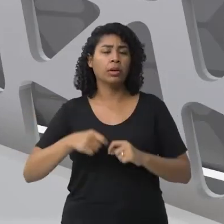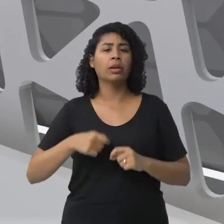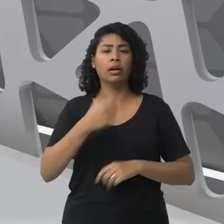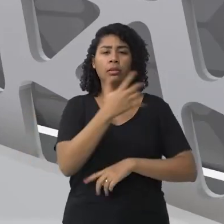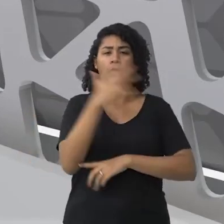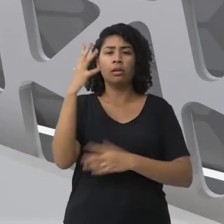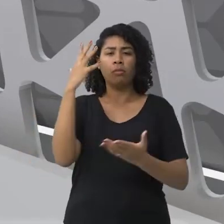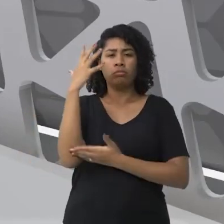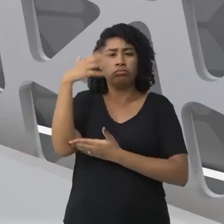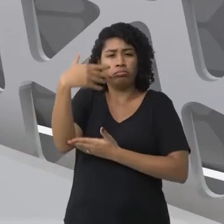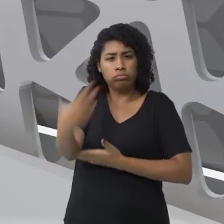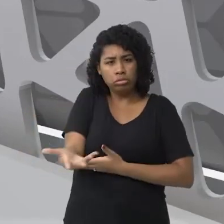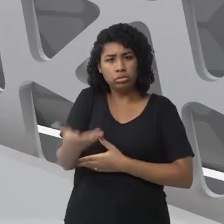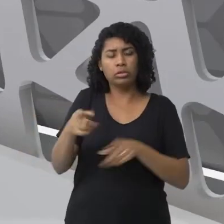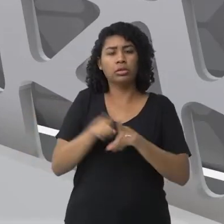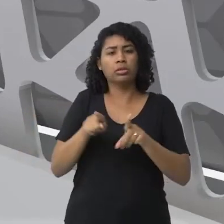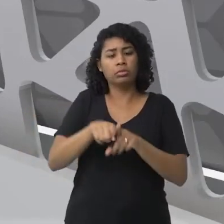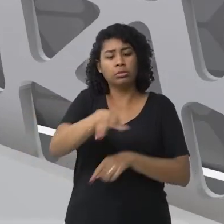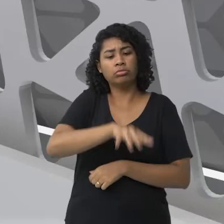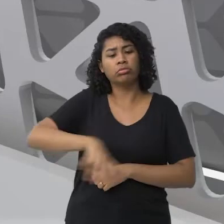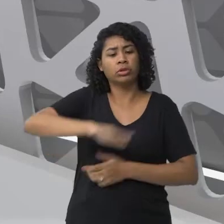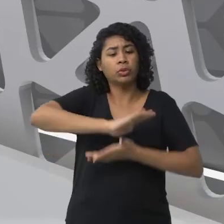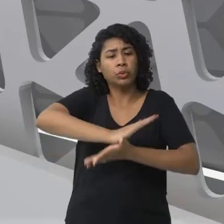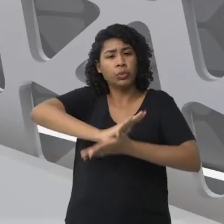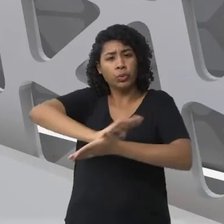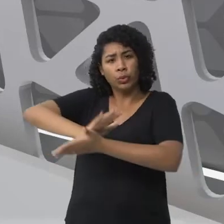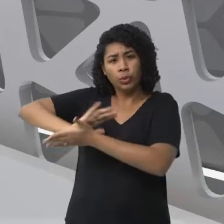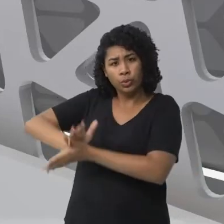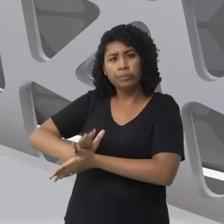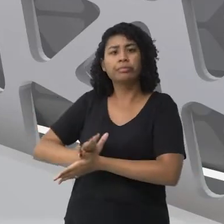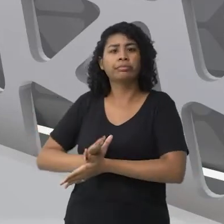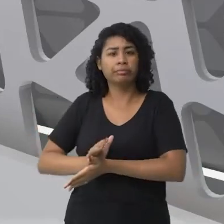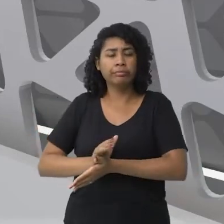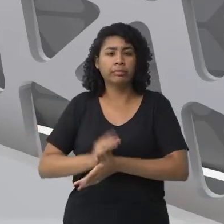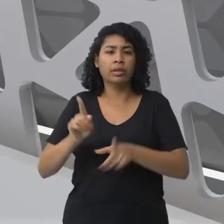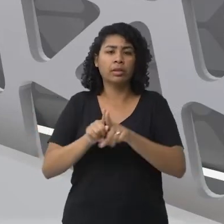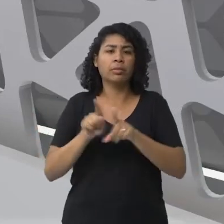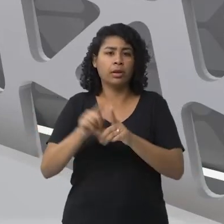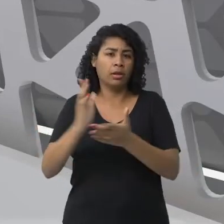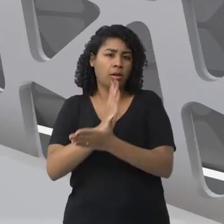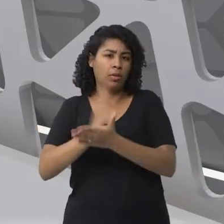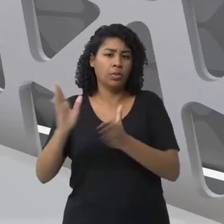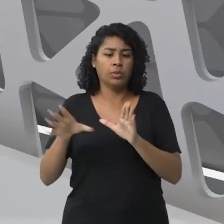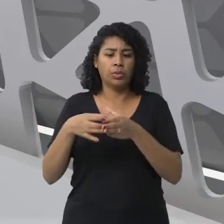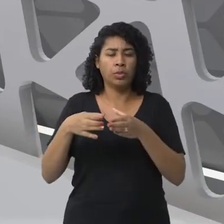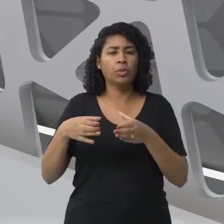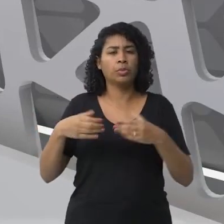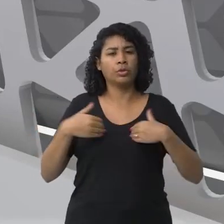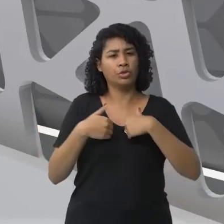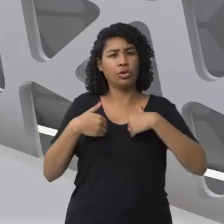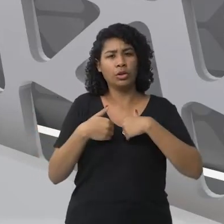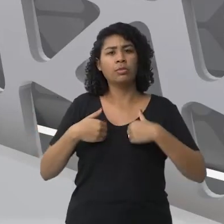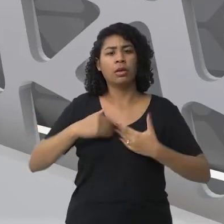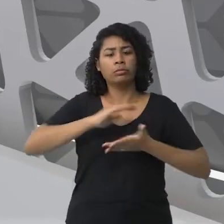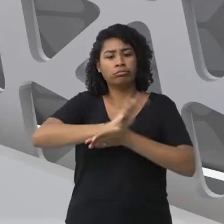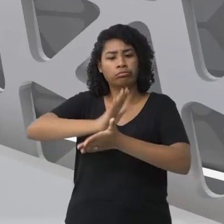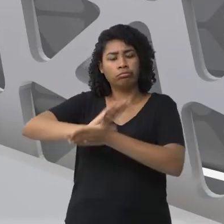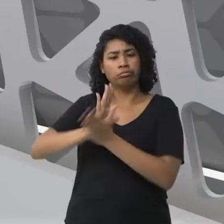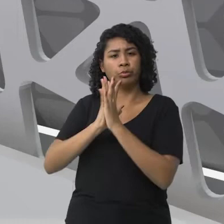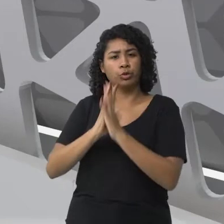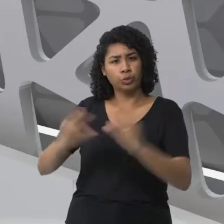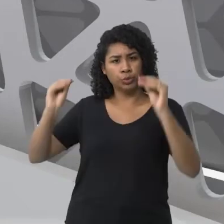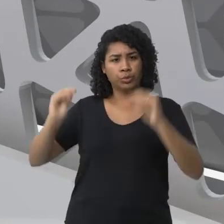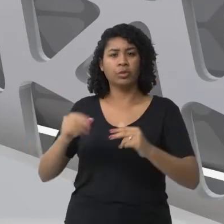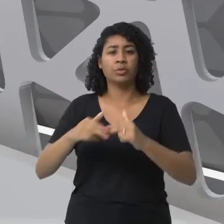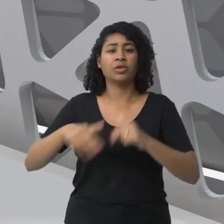a devastação dessa vegetação e até mesmo a extinção de algumas espécies animais. Como eles já são, né, praticamente